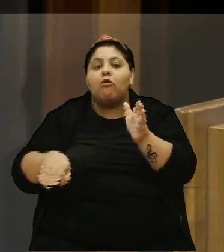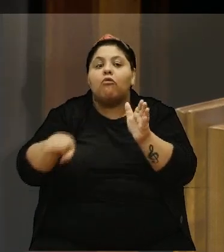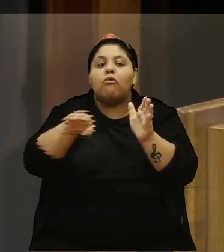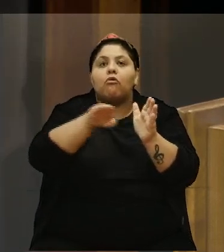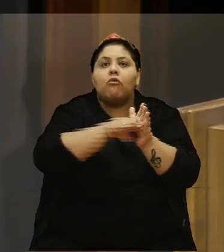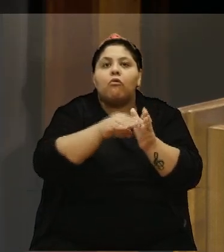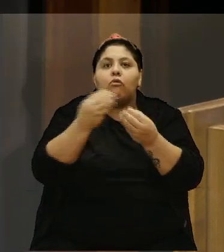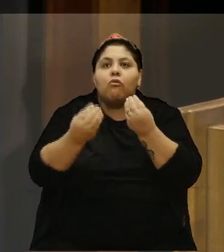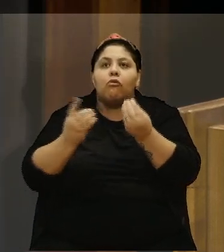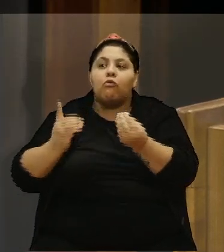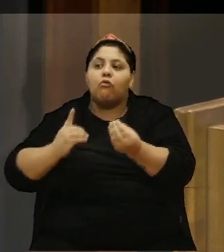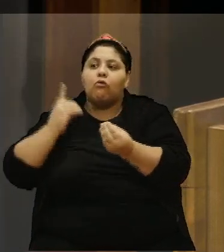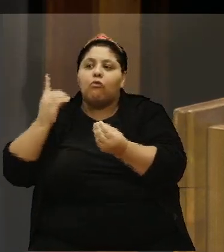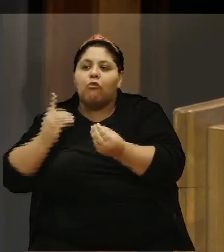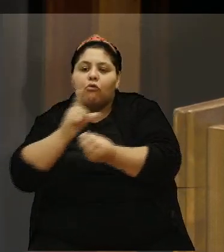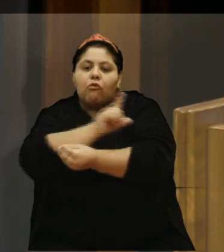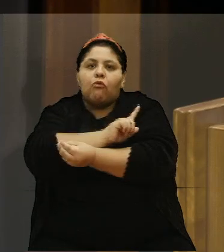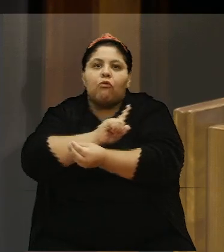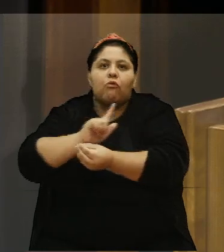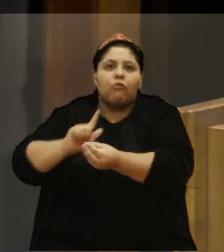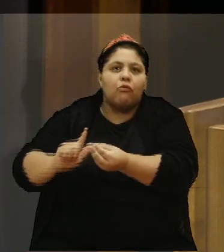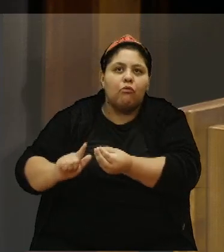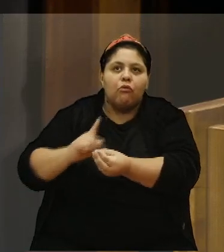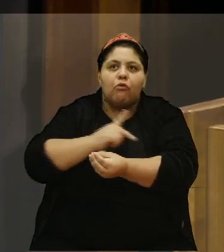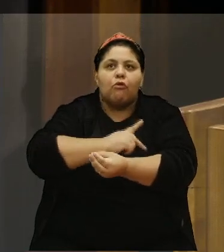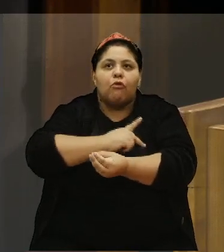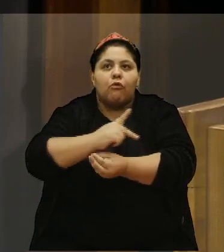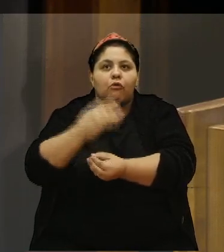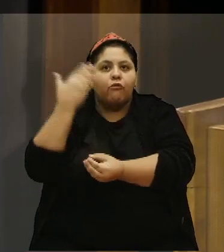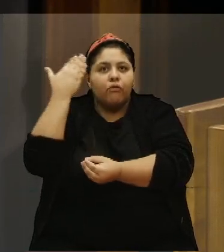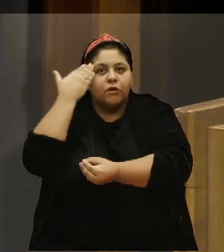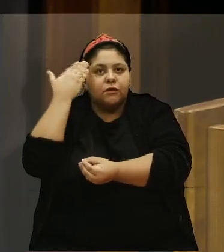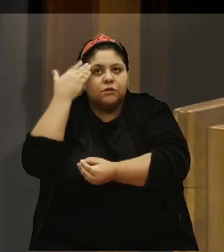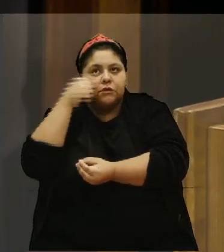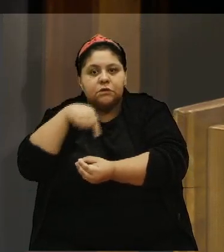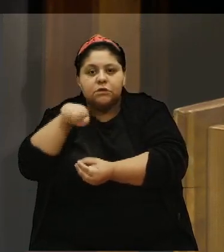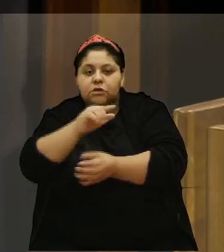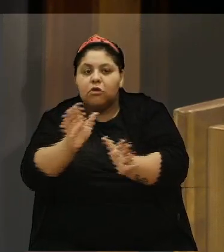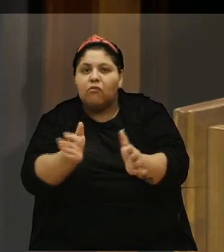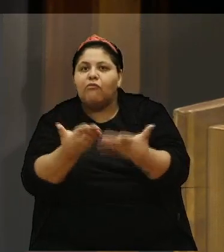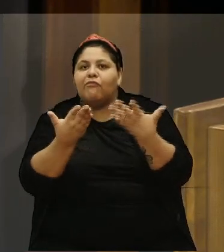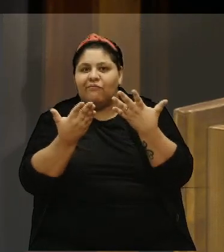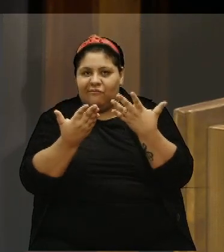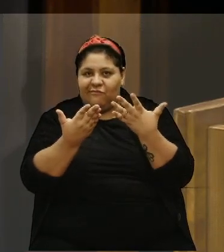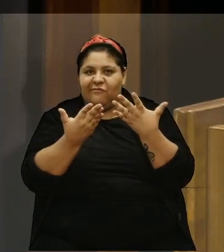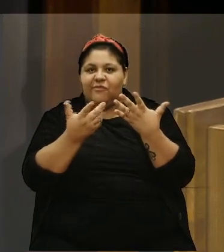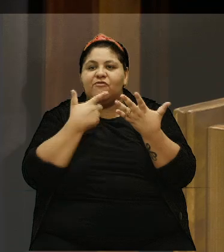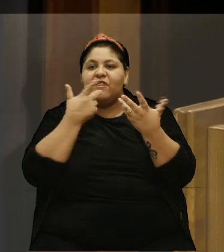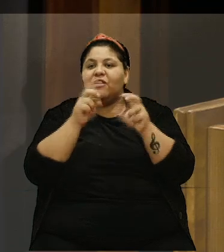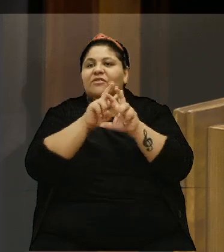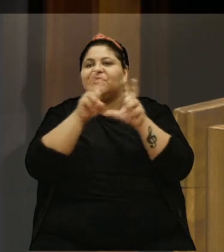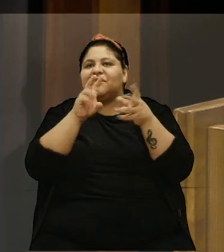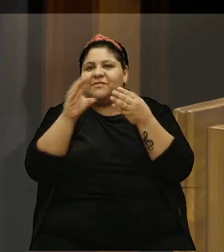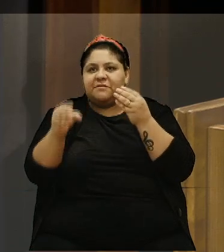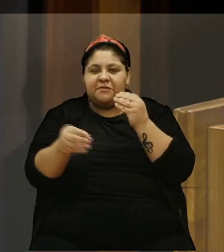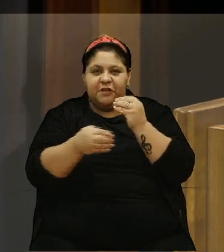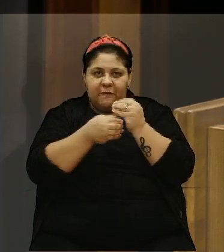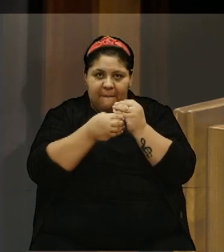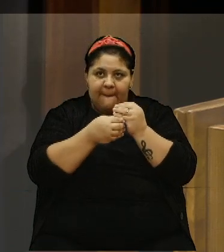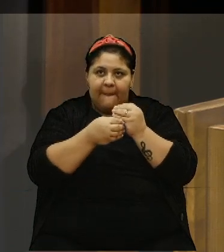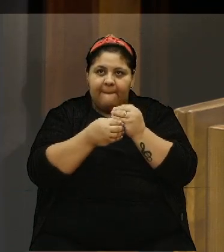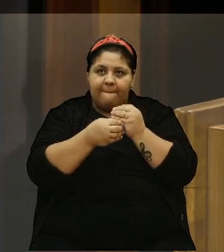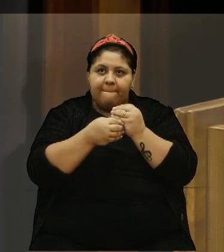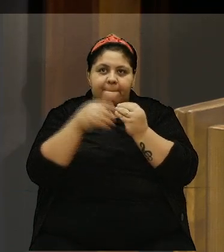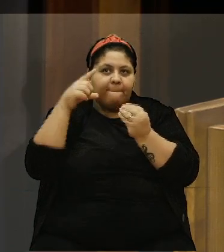que os deputados, como é que o governador, como é que o presidente vai saber se a gente não fomentar o assunto, a ideia, né? Sua parte, vereador